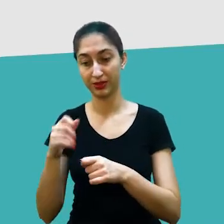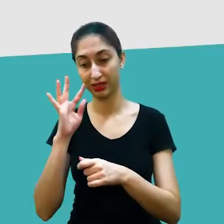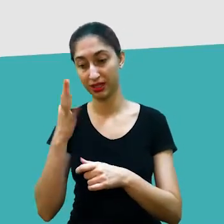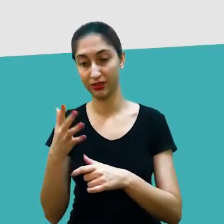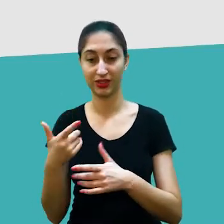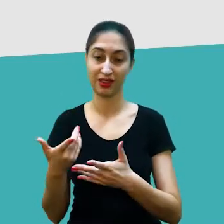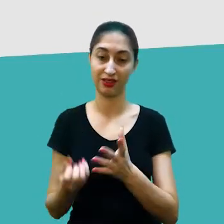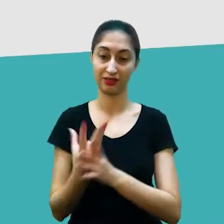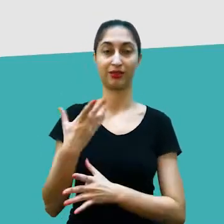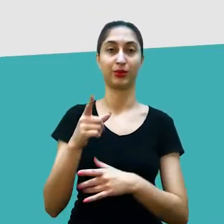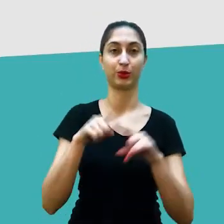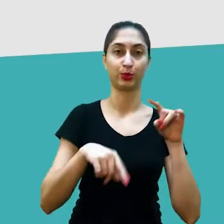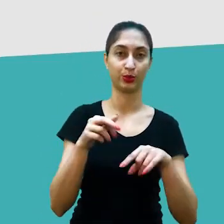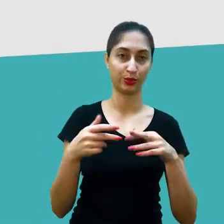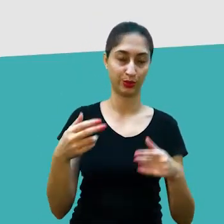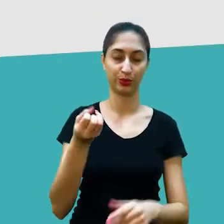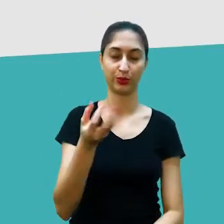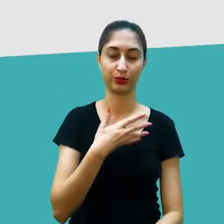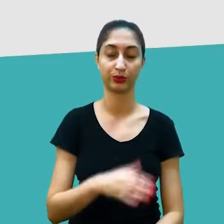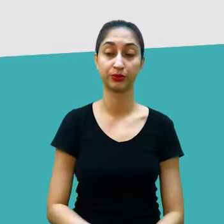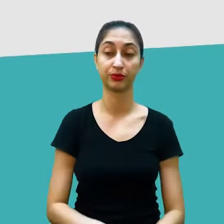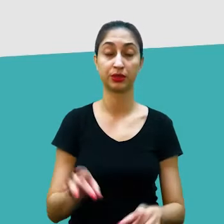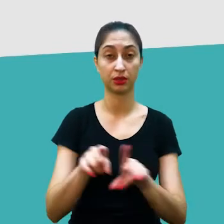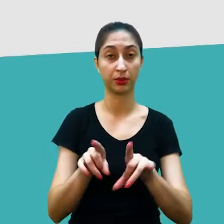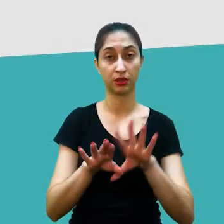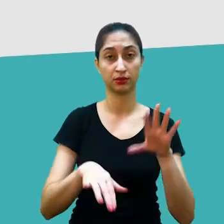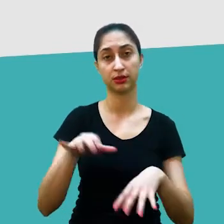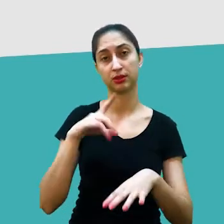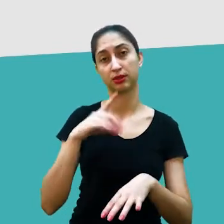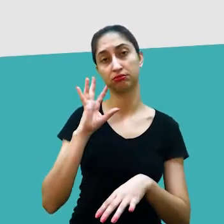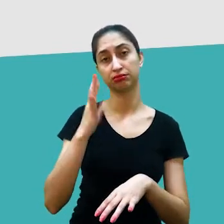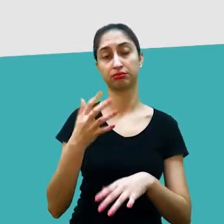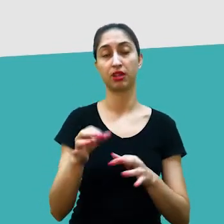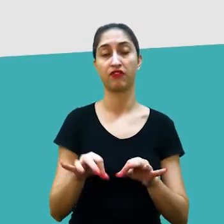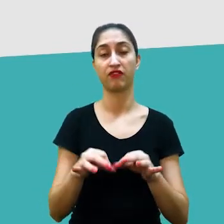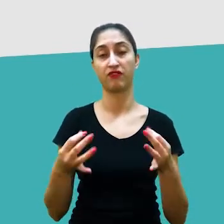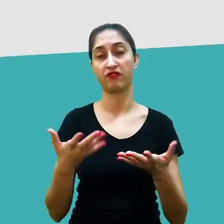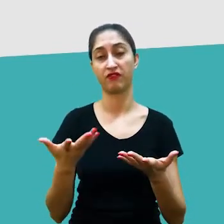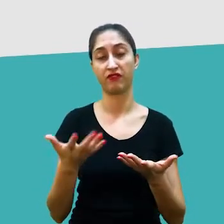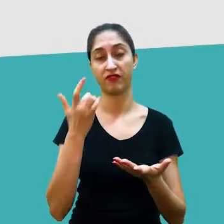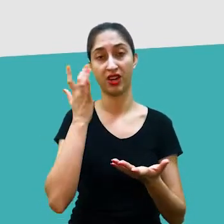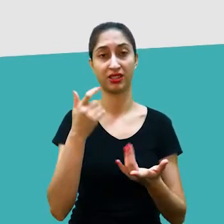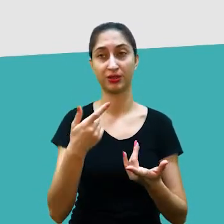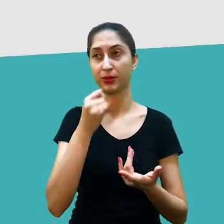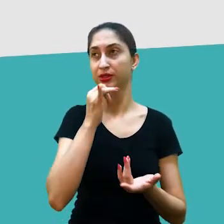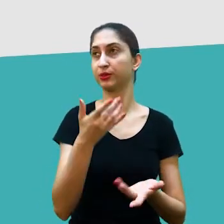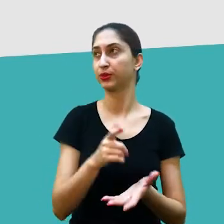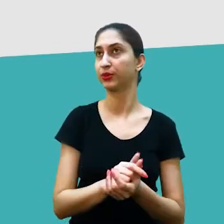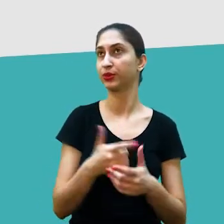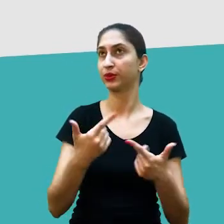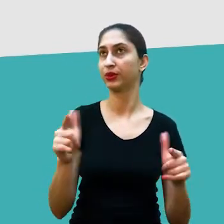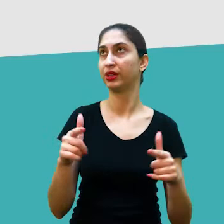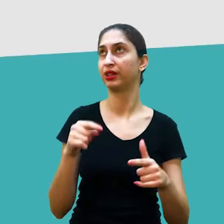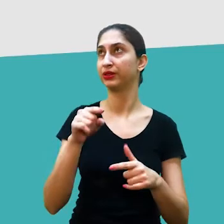extremamente interessante quando a gente, às vezes, tem uma solução que é extremamente simples. Você não precisa... Inovação não significa que